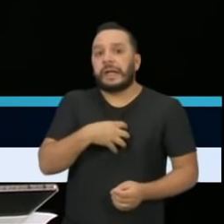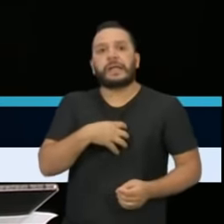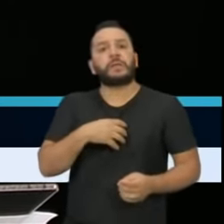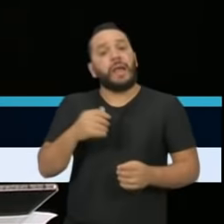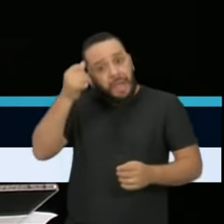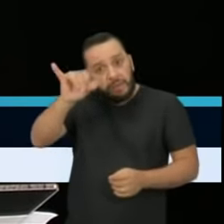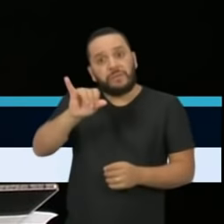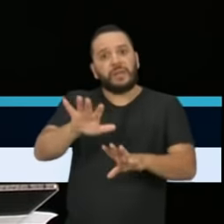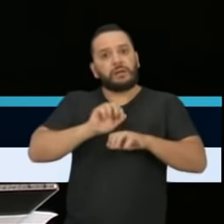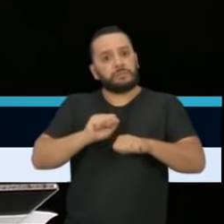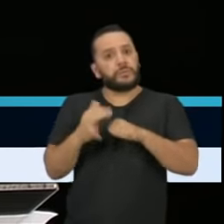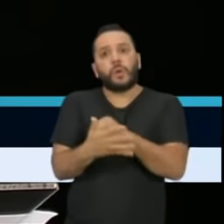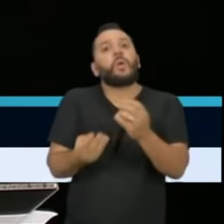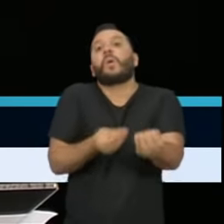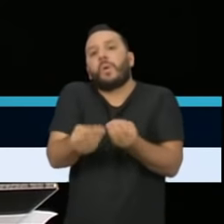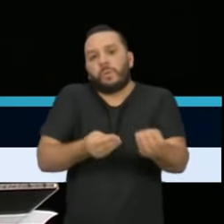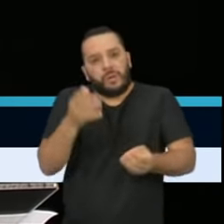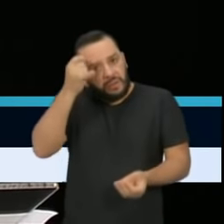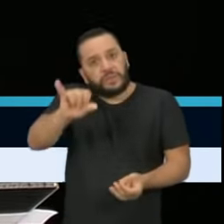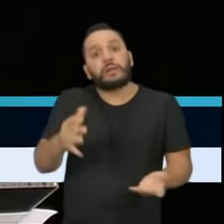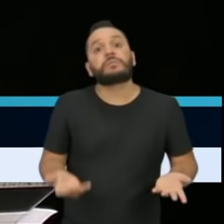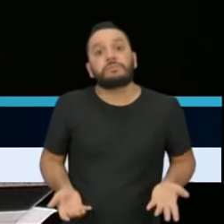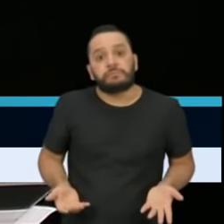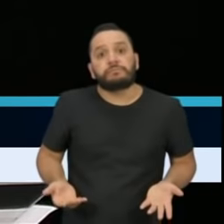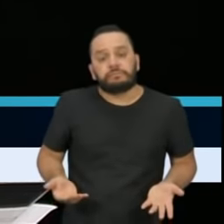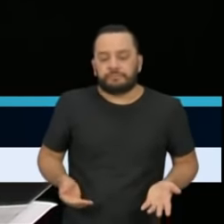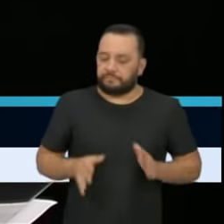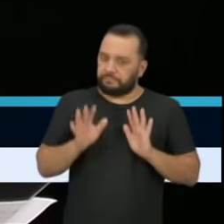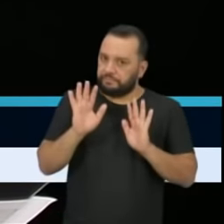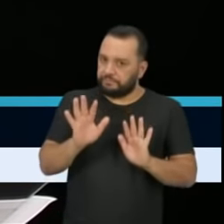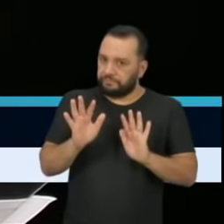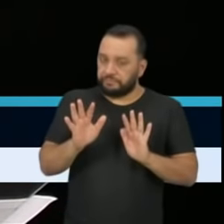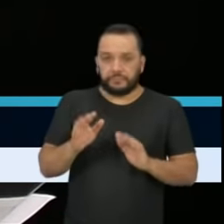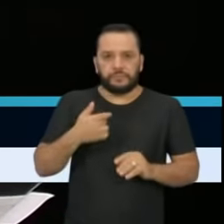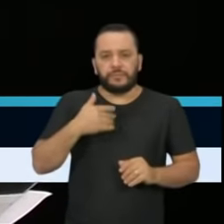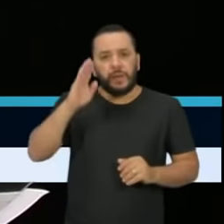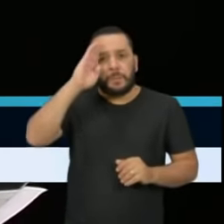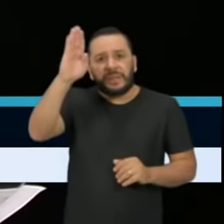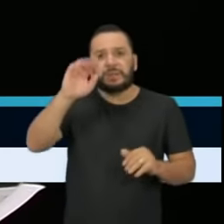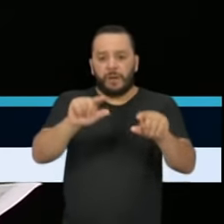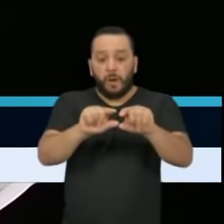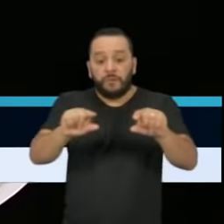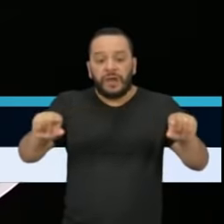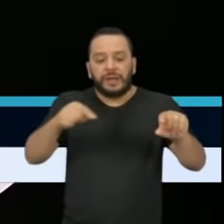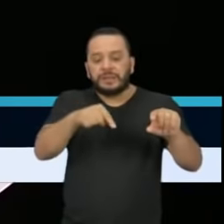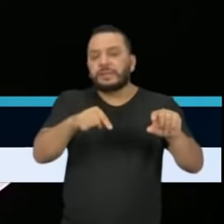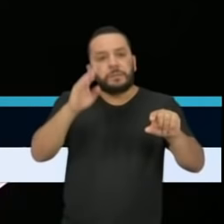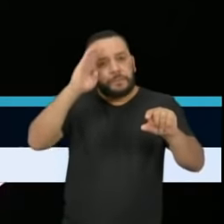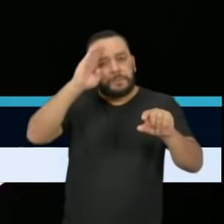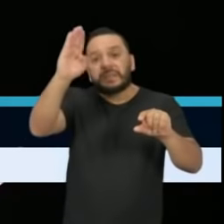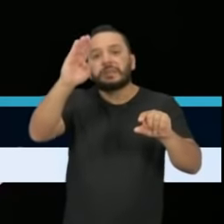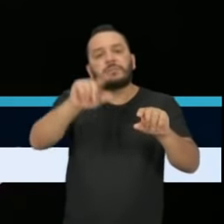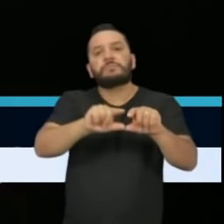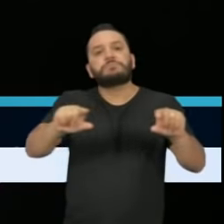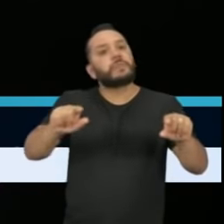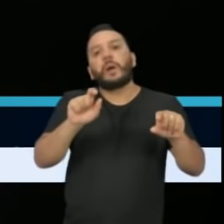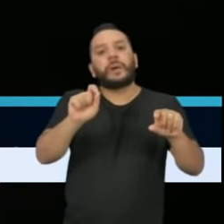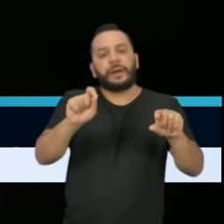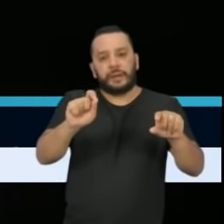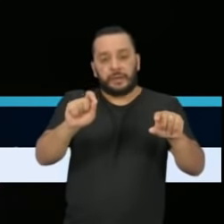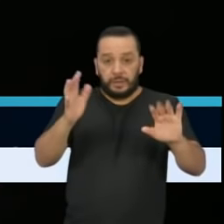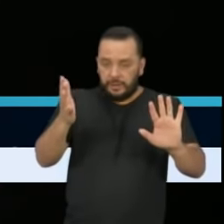prevenirmos contra essa nova doença, esse novo vírus? A palavra, a frase é curta, mas ela é muito importante.